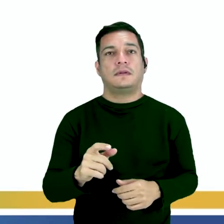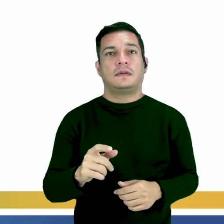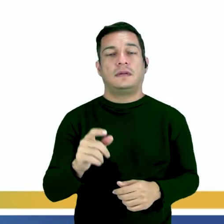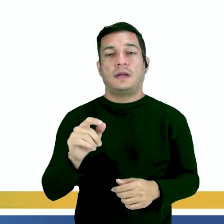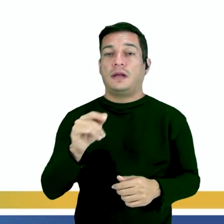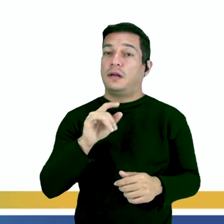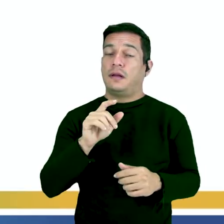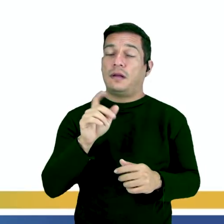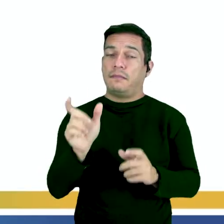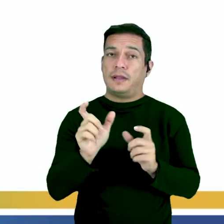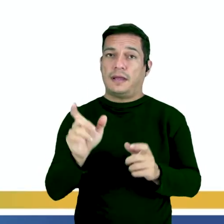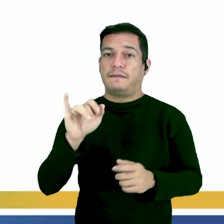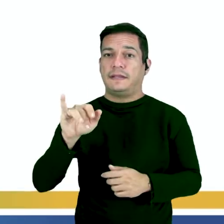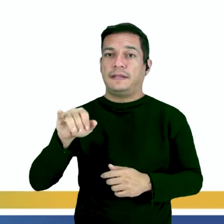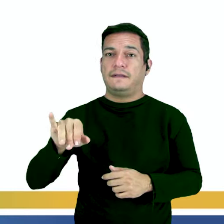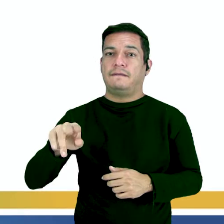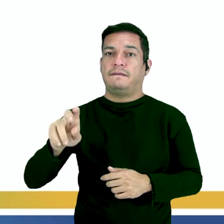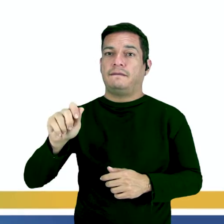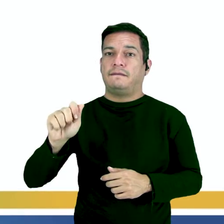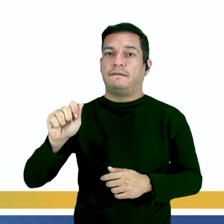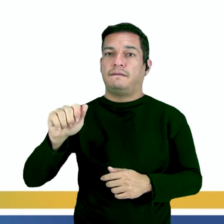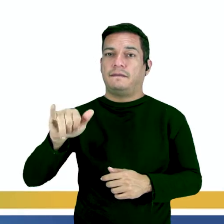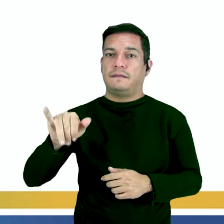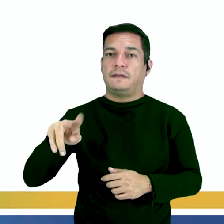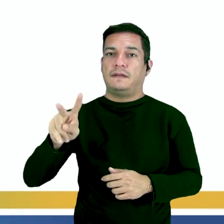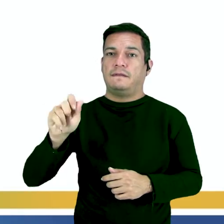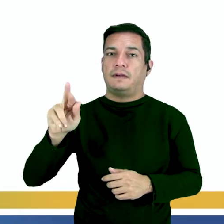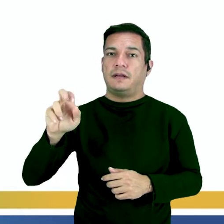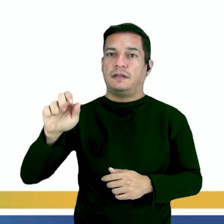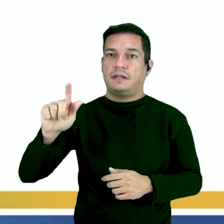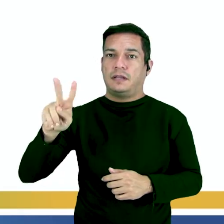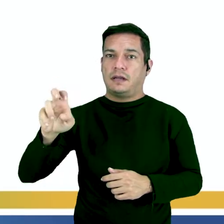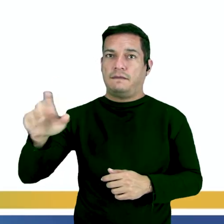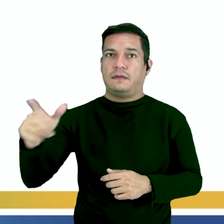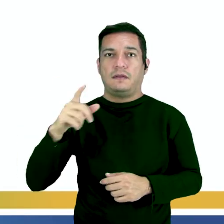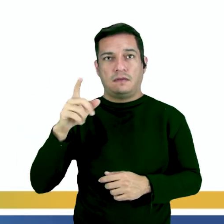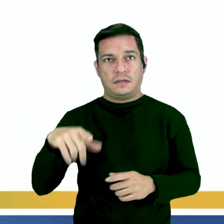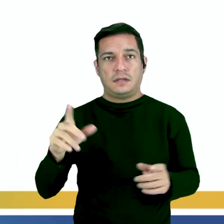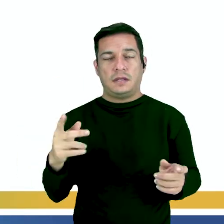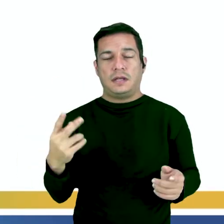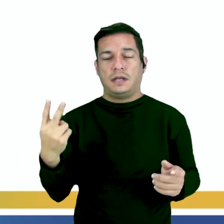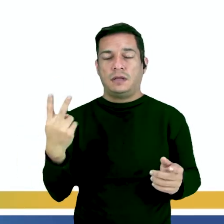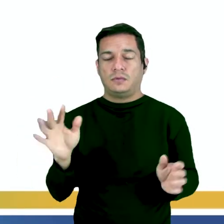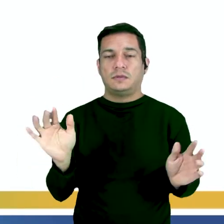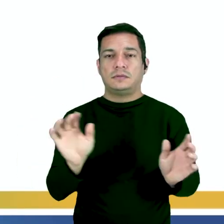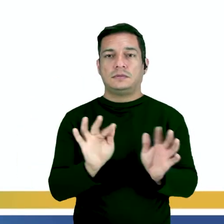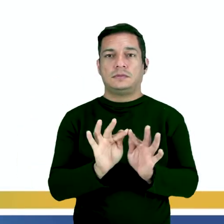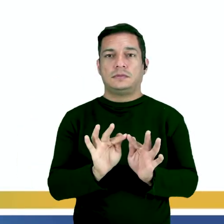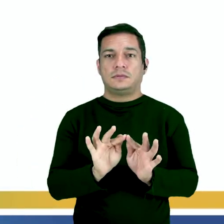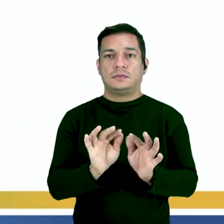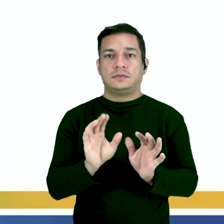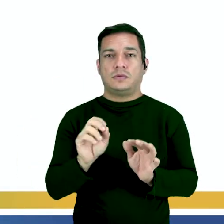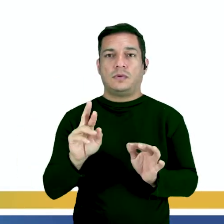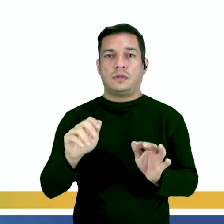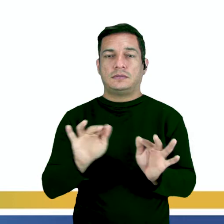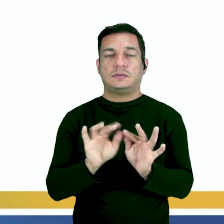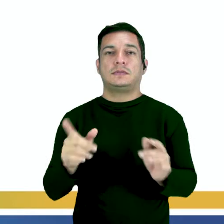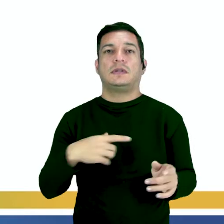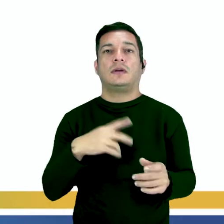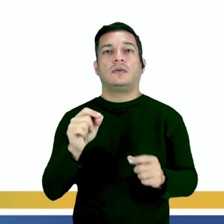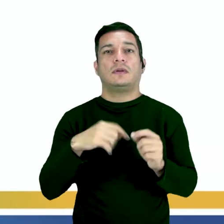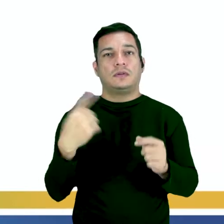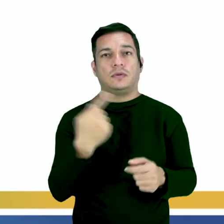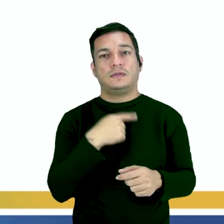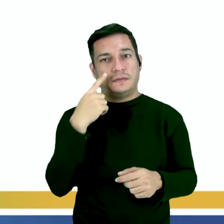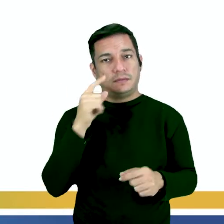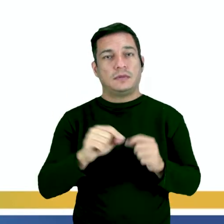duas orações. Orações nós vimos há pouco que são os verbos e dois termos semelhantes de uma